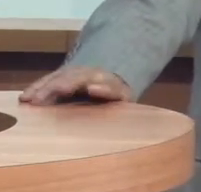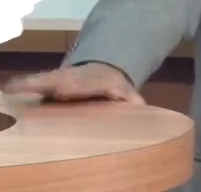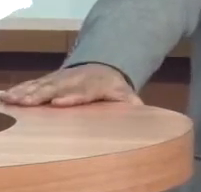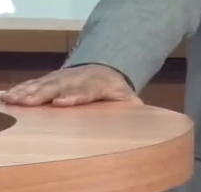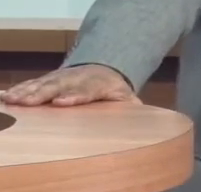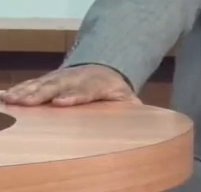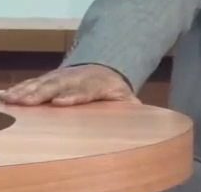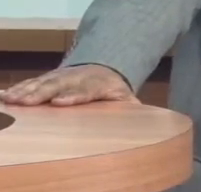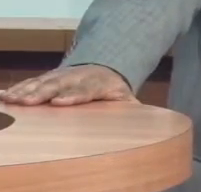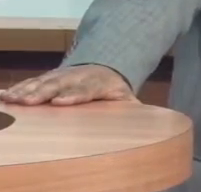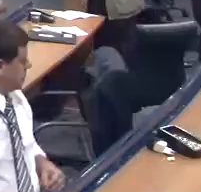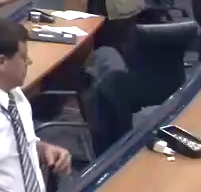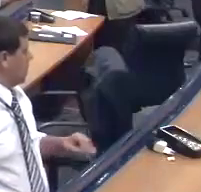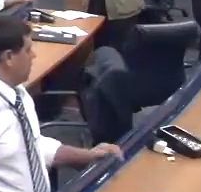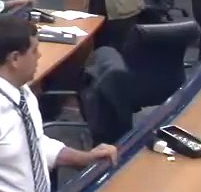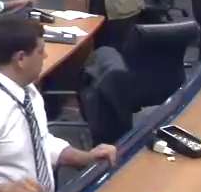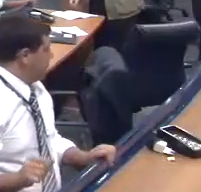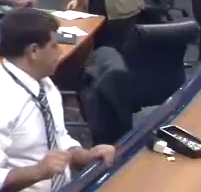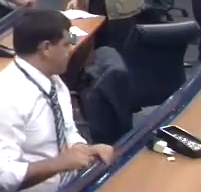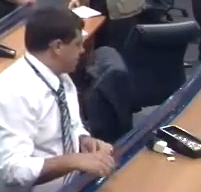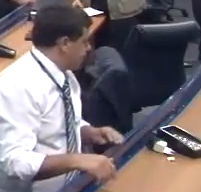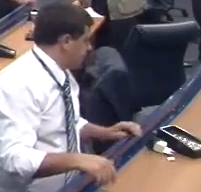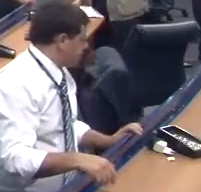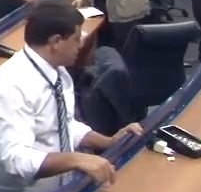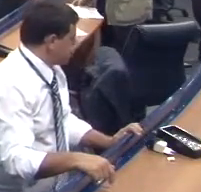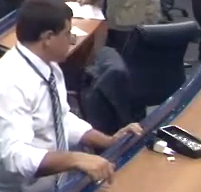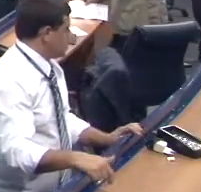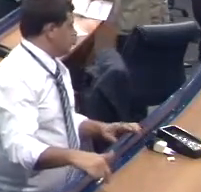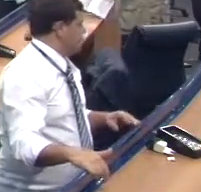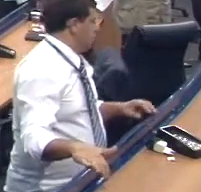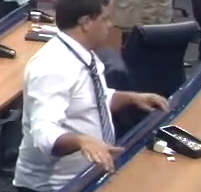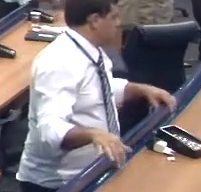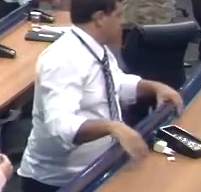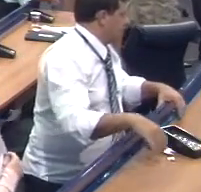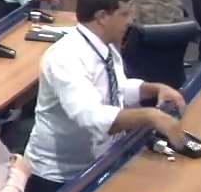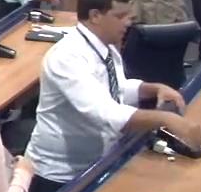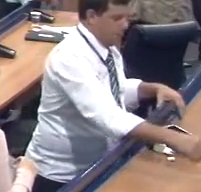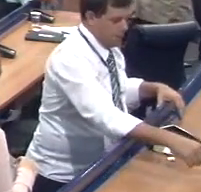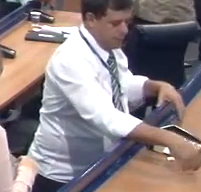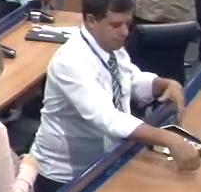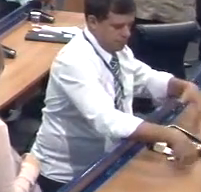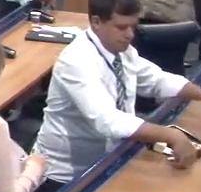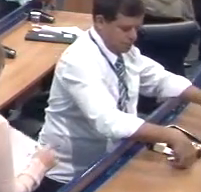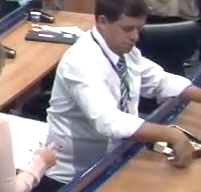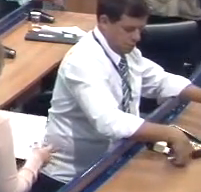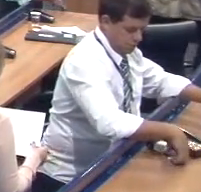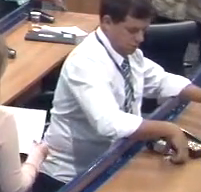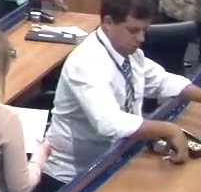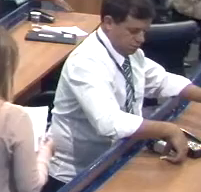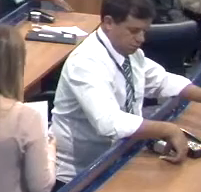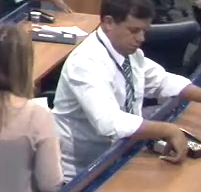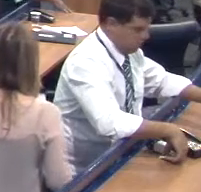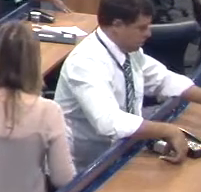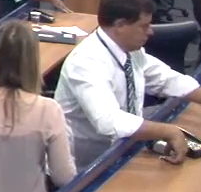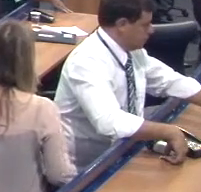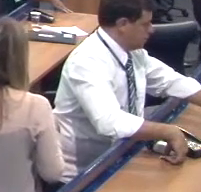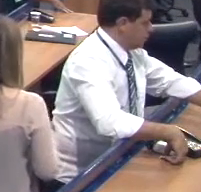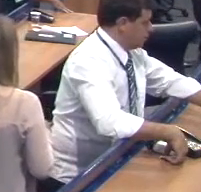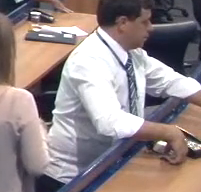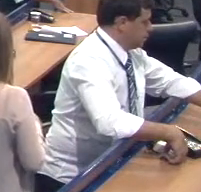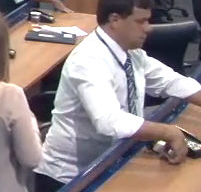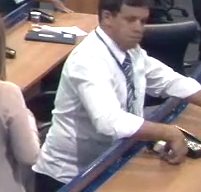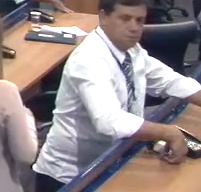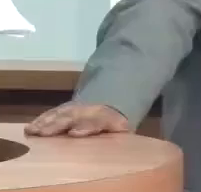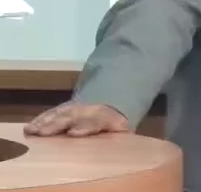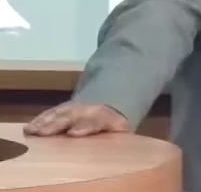importância a questão do tratamento de esgoto nessa cidade e, por que não dizer, de implantar onde não